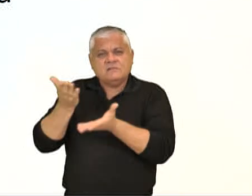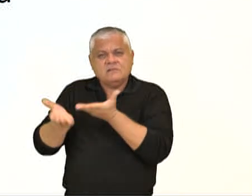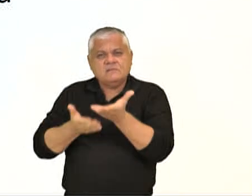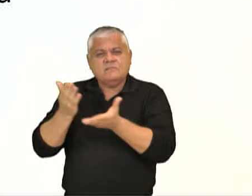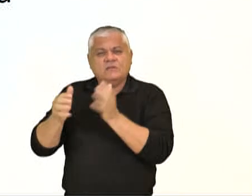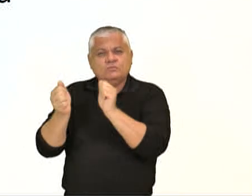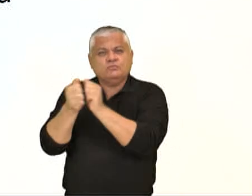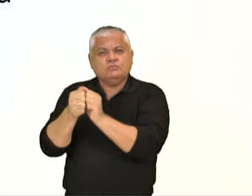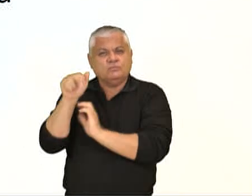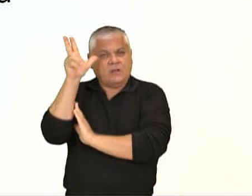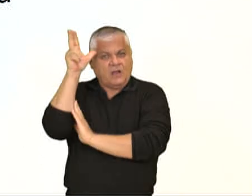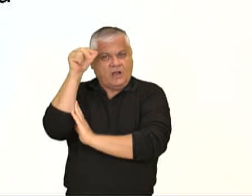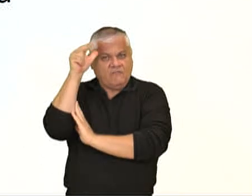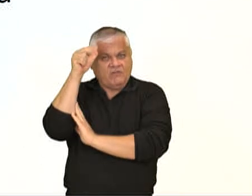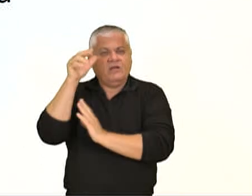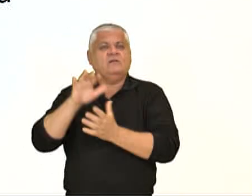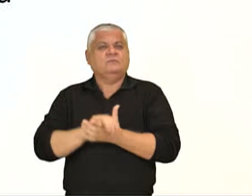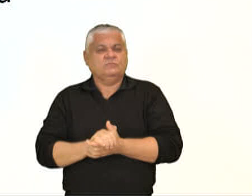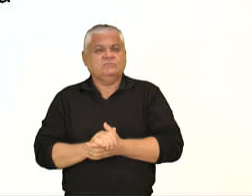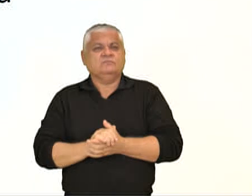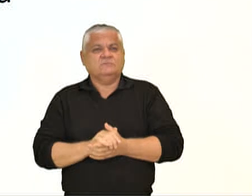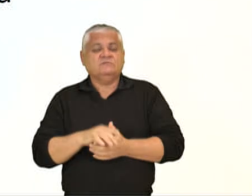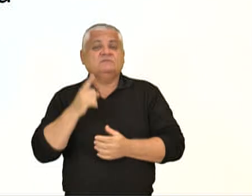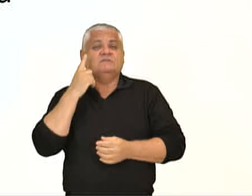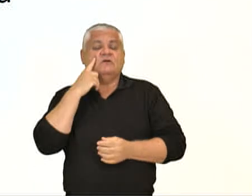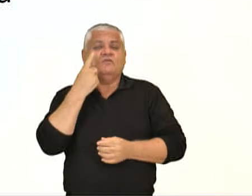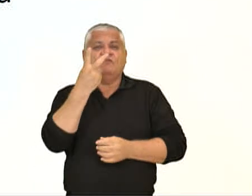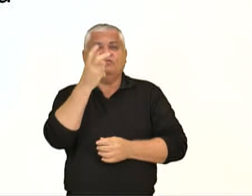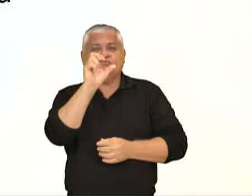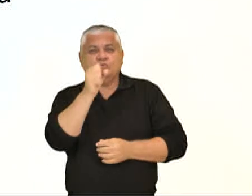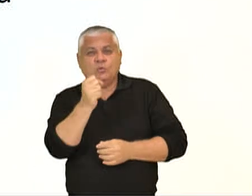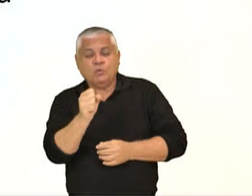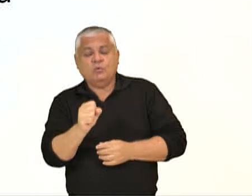reportagem no ar, né? Então, ó, no ar em 28/2/2021, às